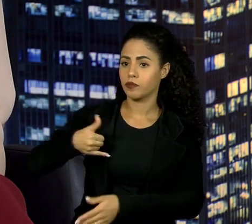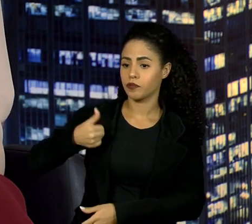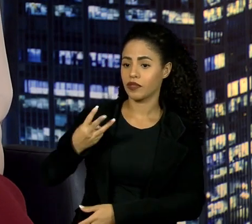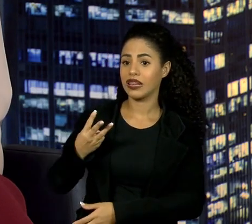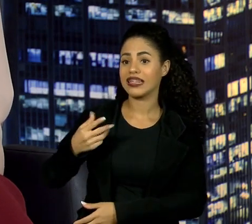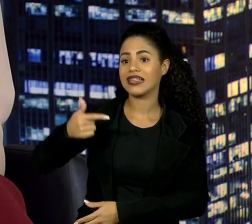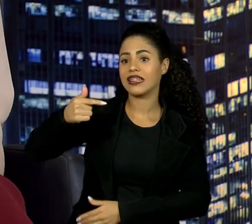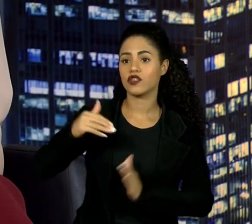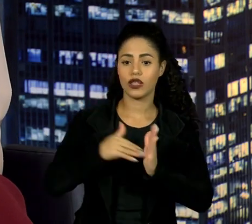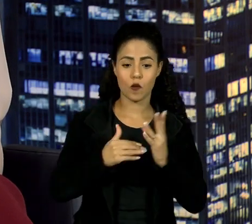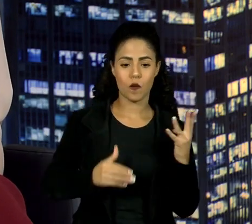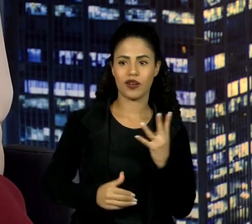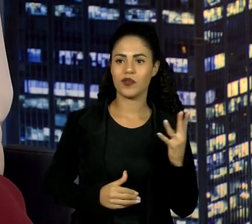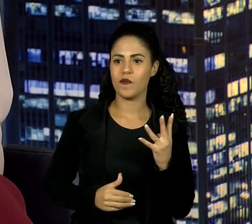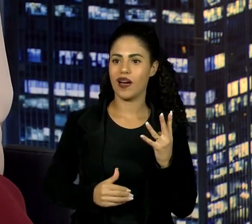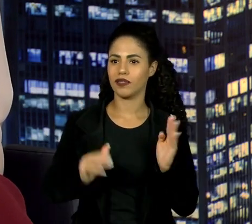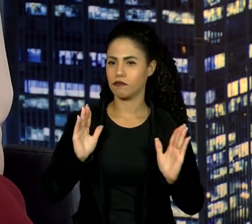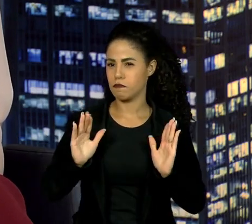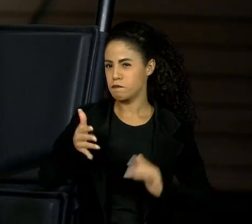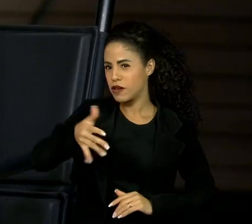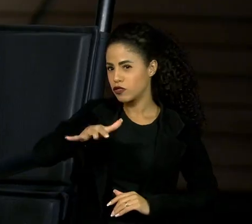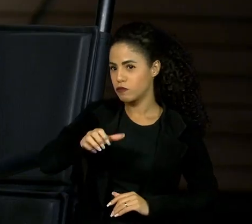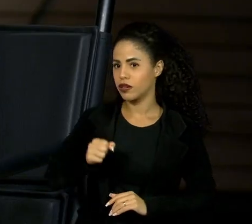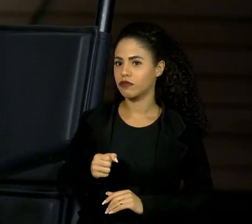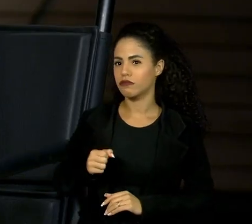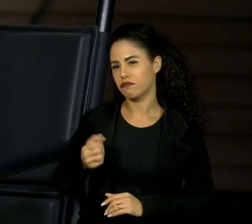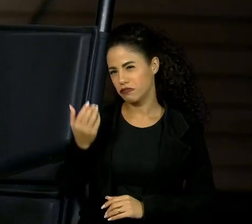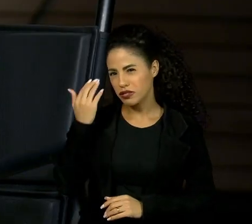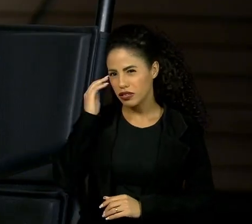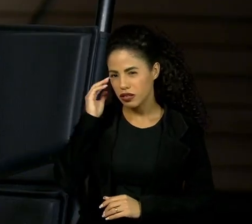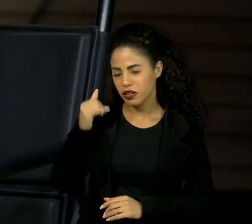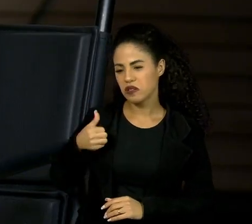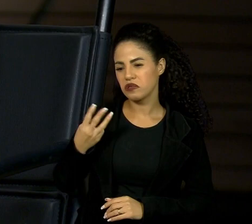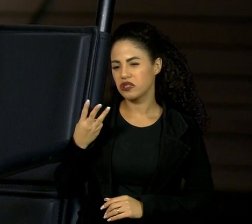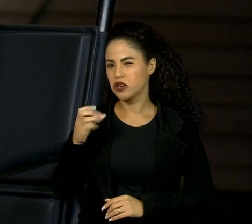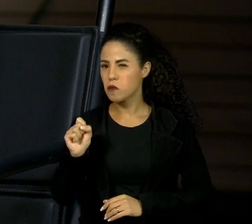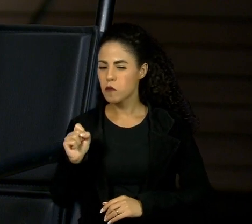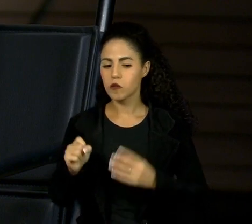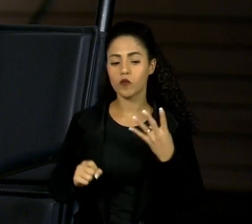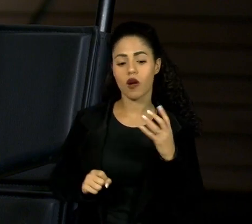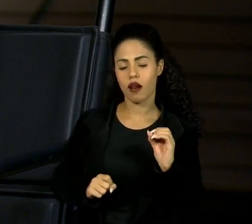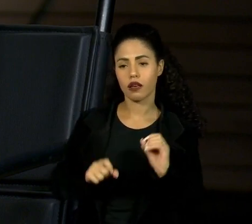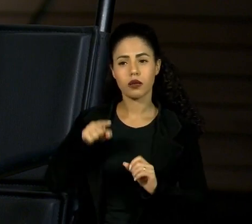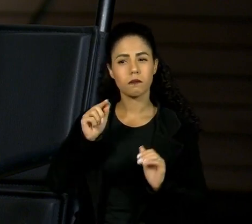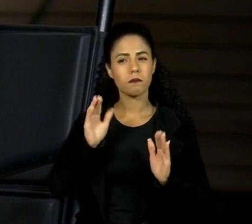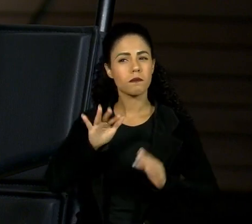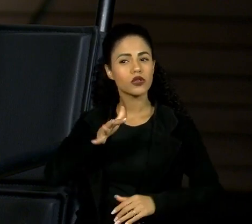37 a 44. Então, uma média de 38 a 40, né? Então, realmente...